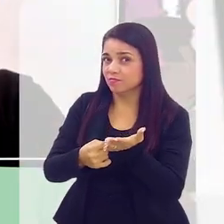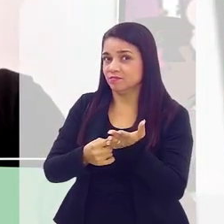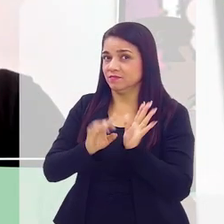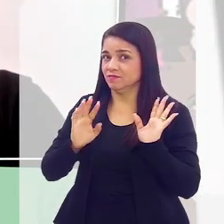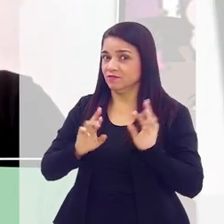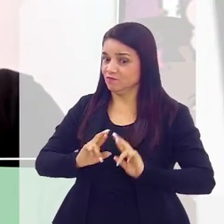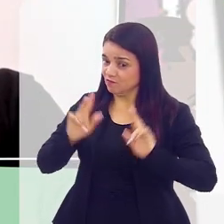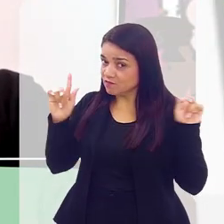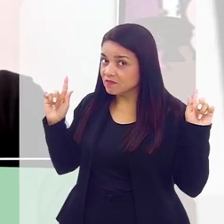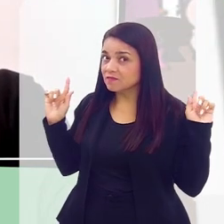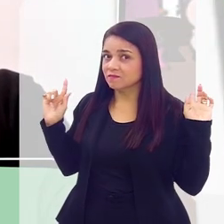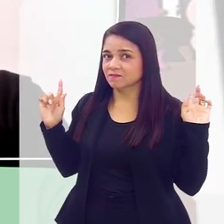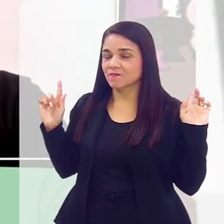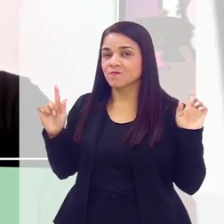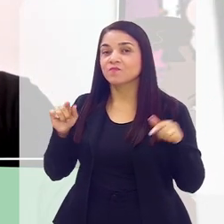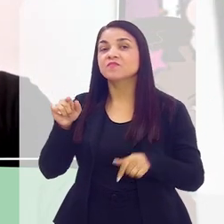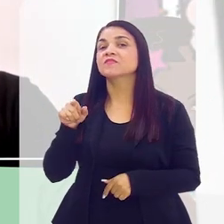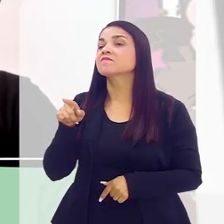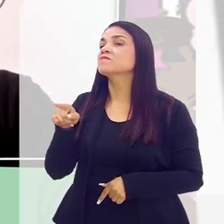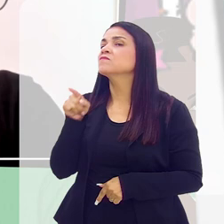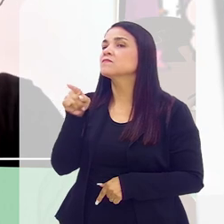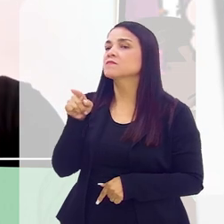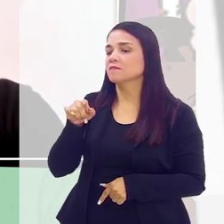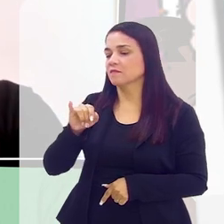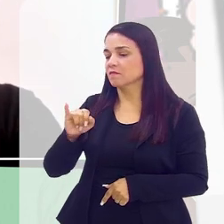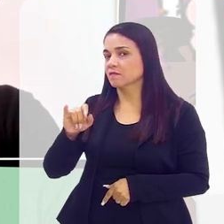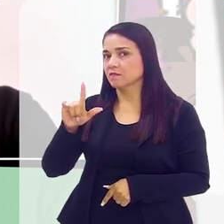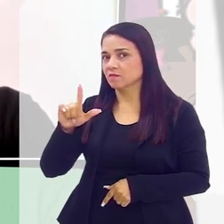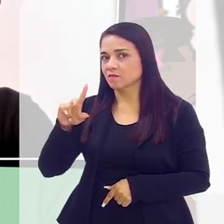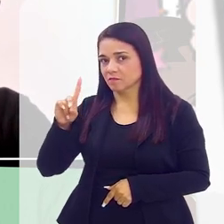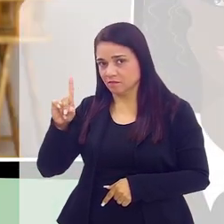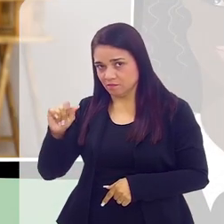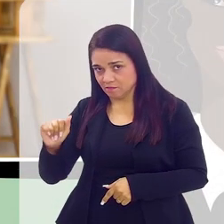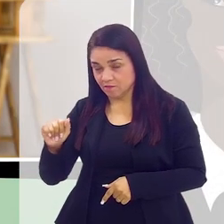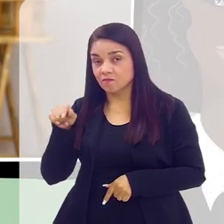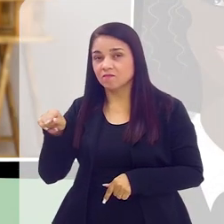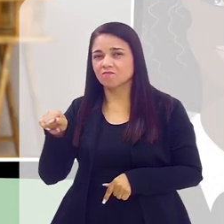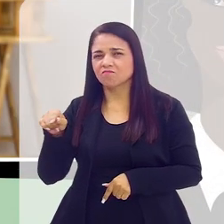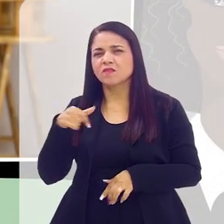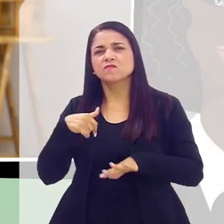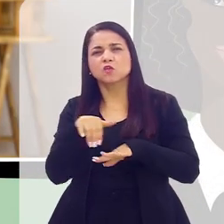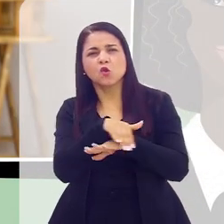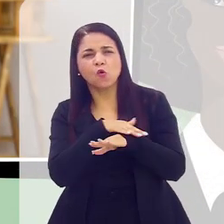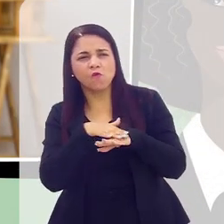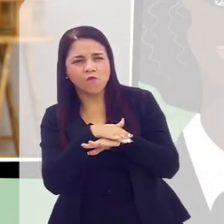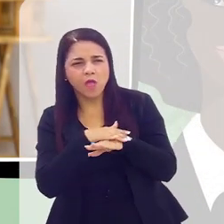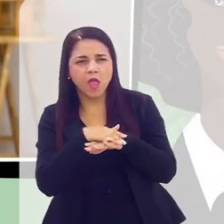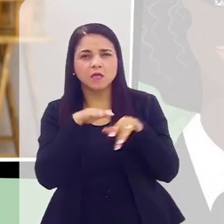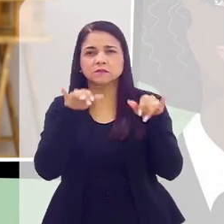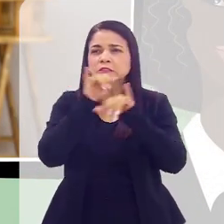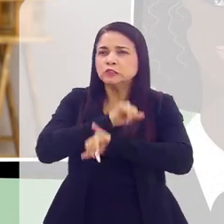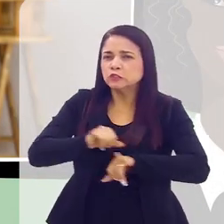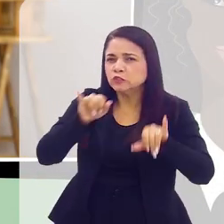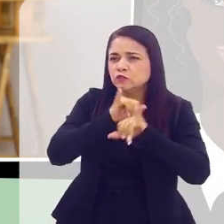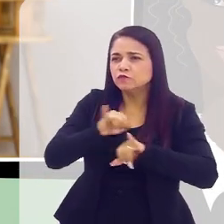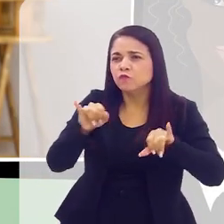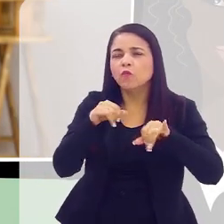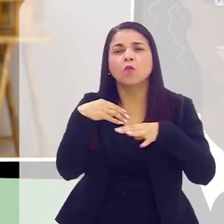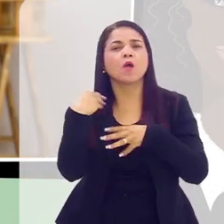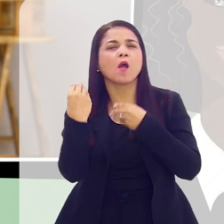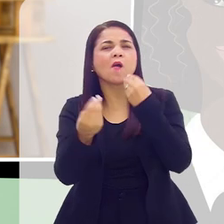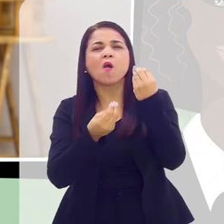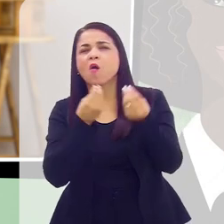compromisso. Aí, Hilda, e você, né? Você conversa, você